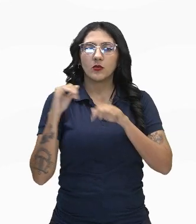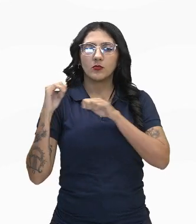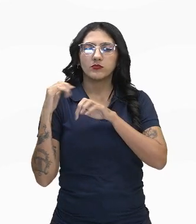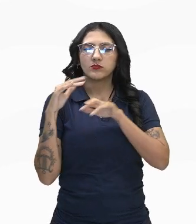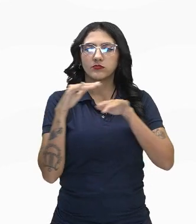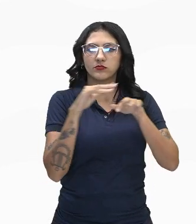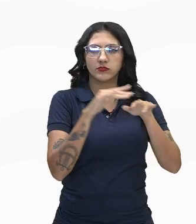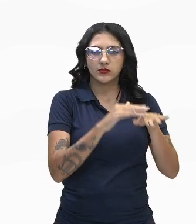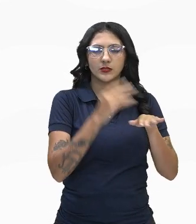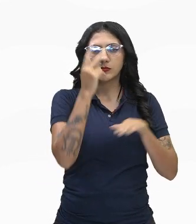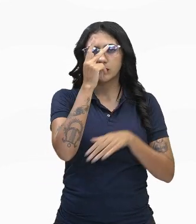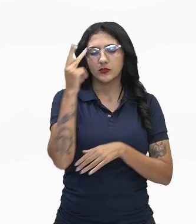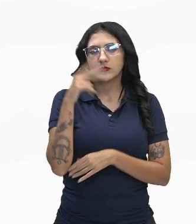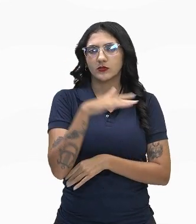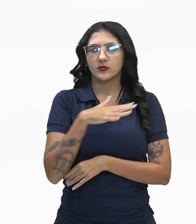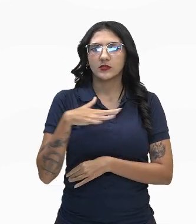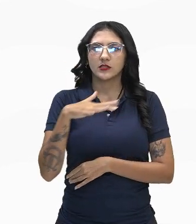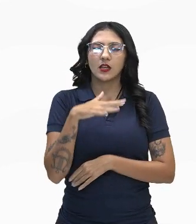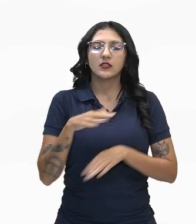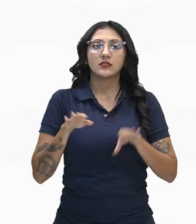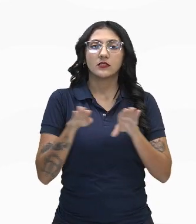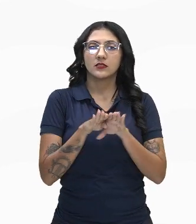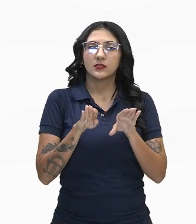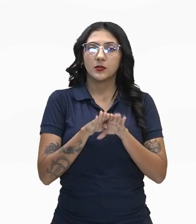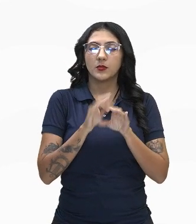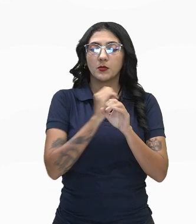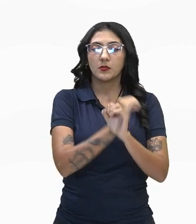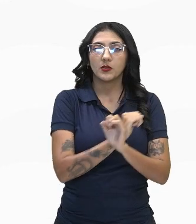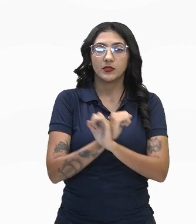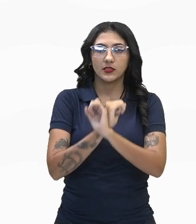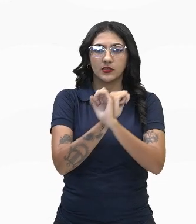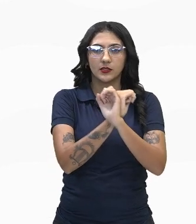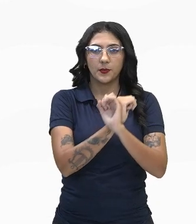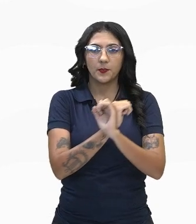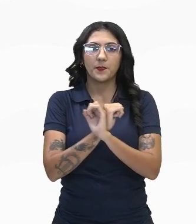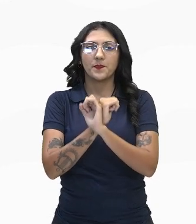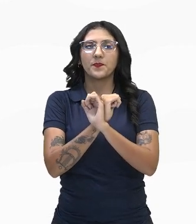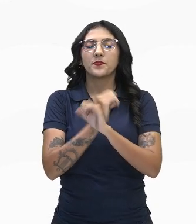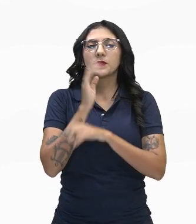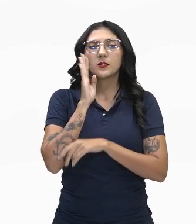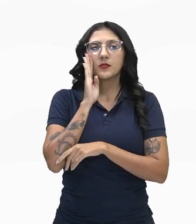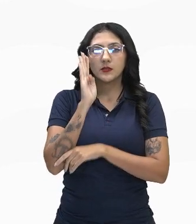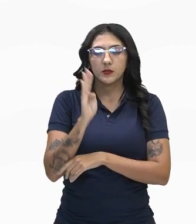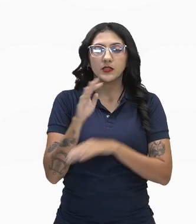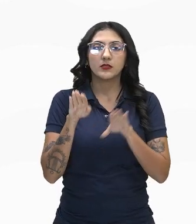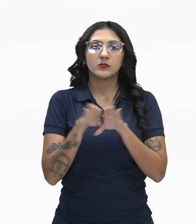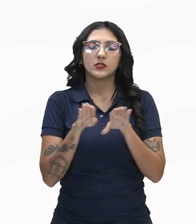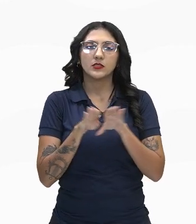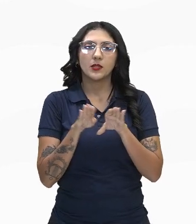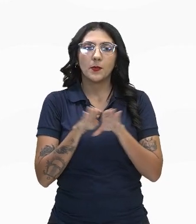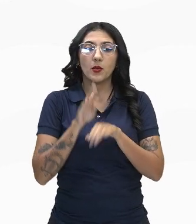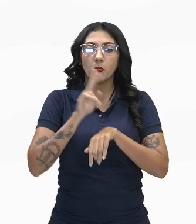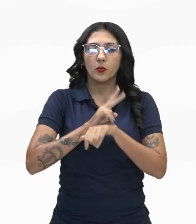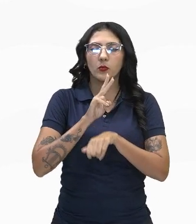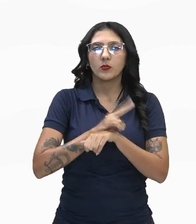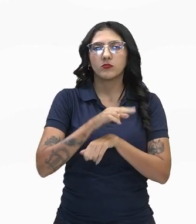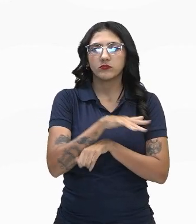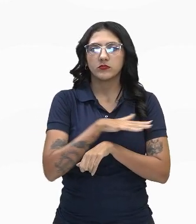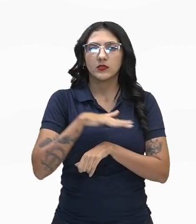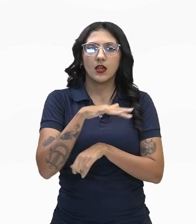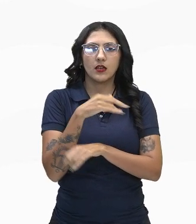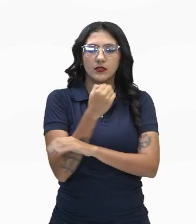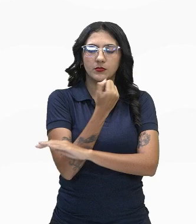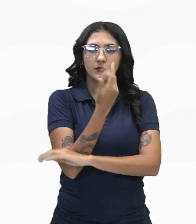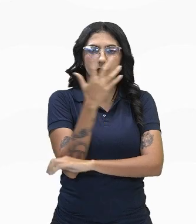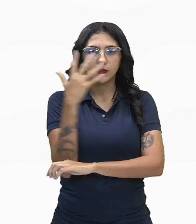integração da região e também voltados à defesa, principalmente, e à preservação ambiental de toda essa